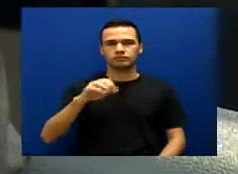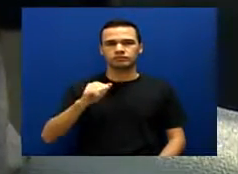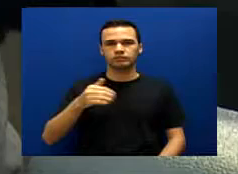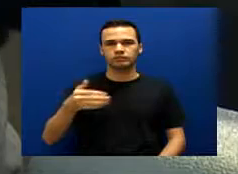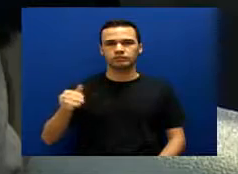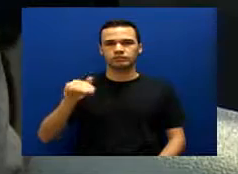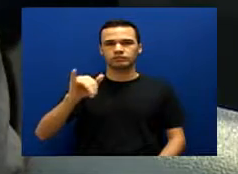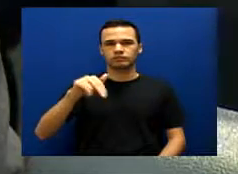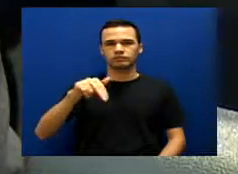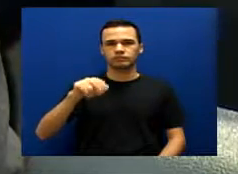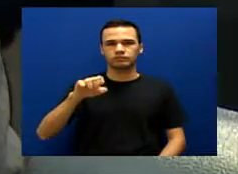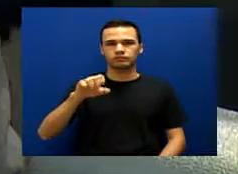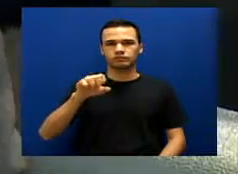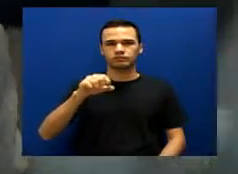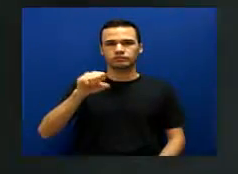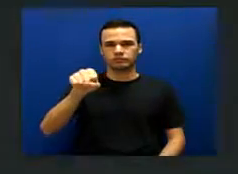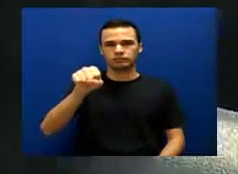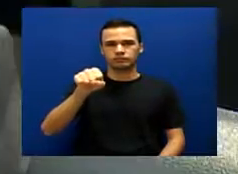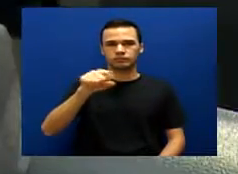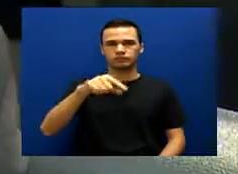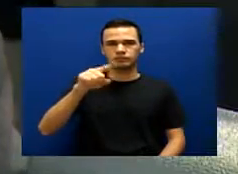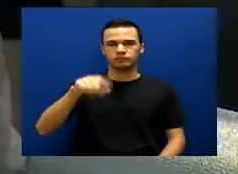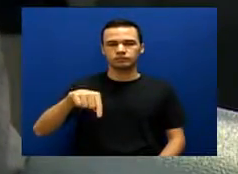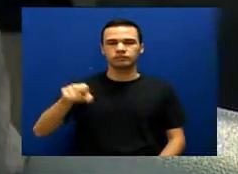de setembro realizaram